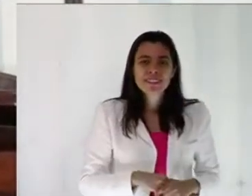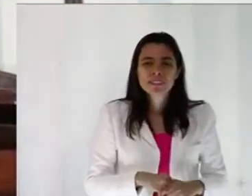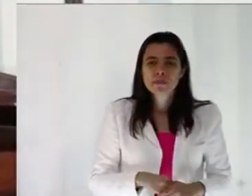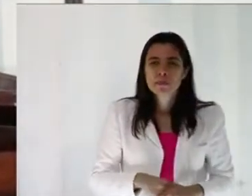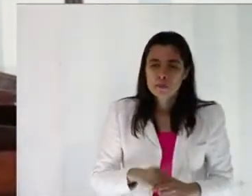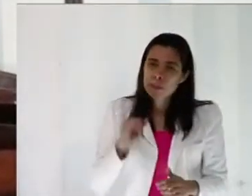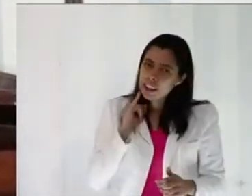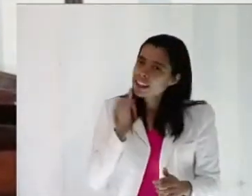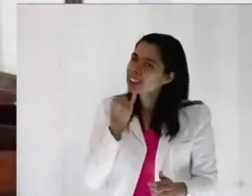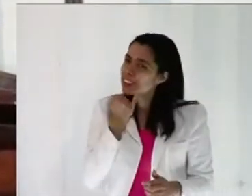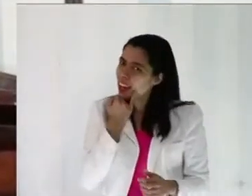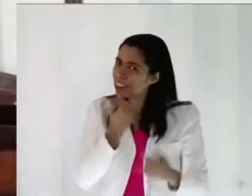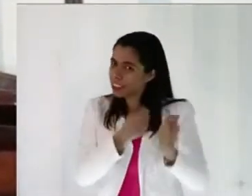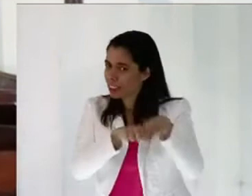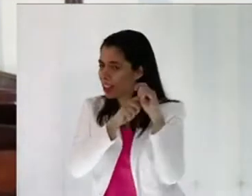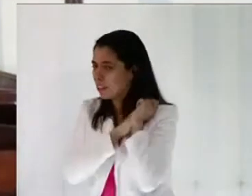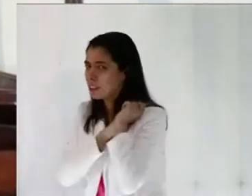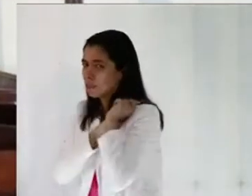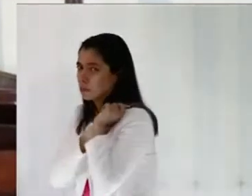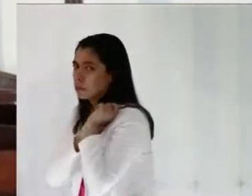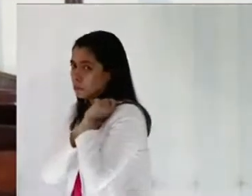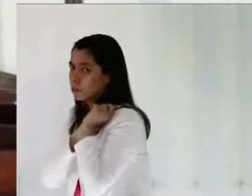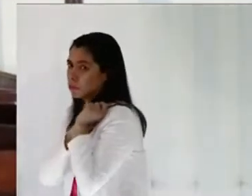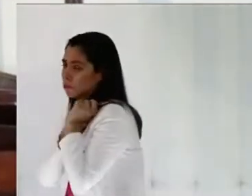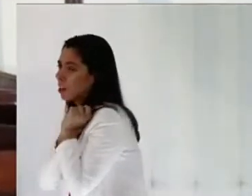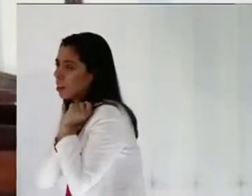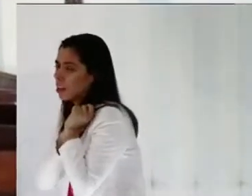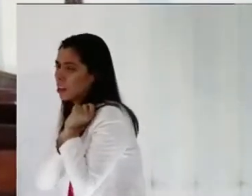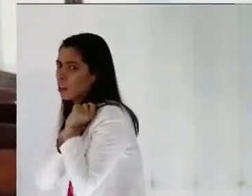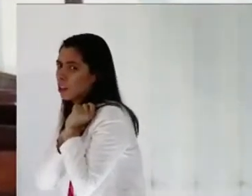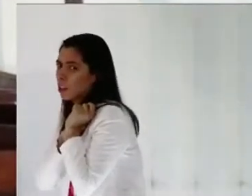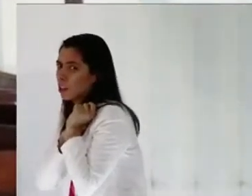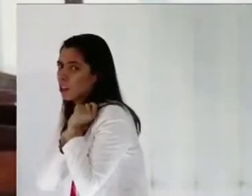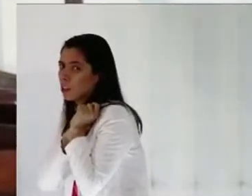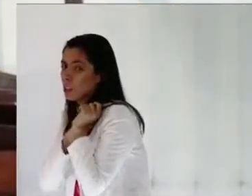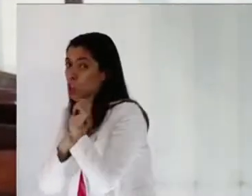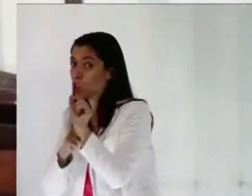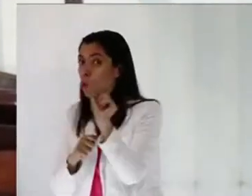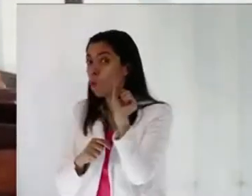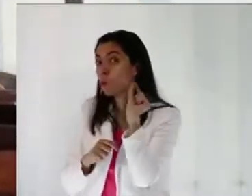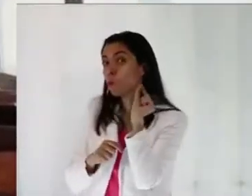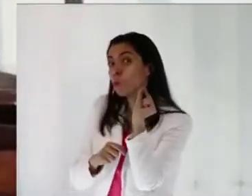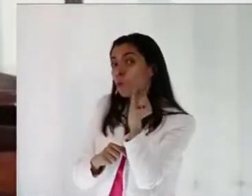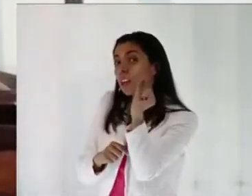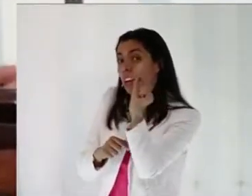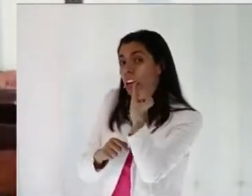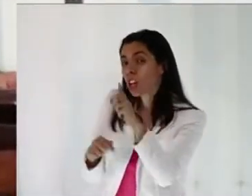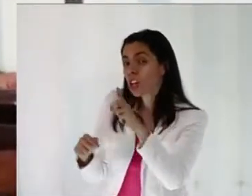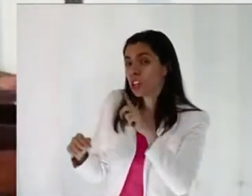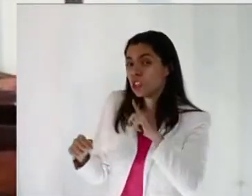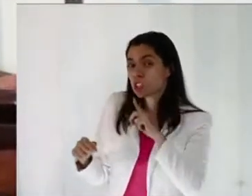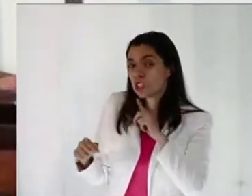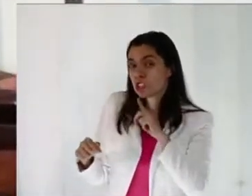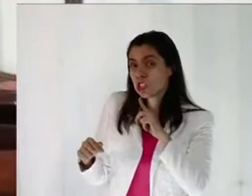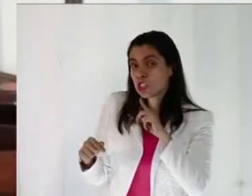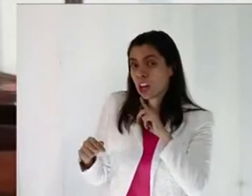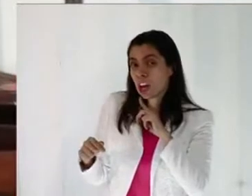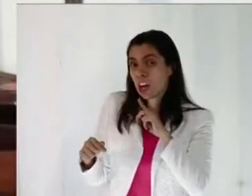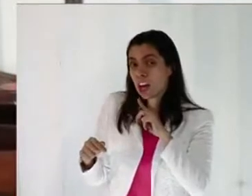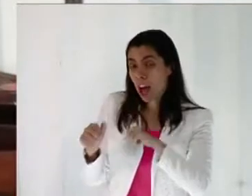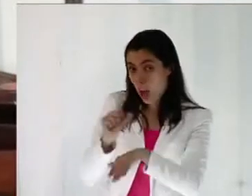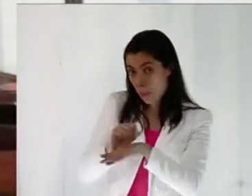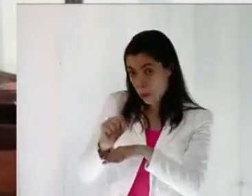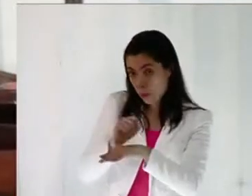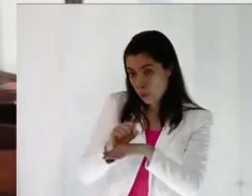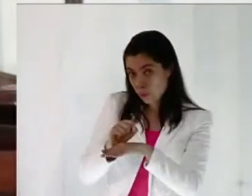para o holocausto, o que é que estava na mão de Abraão? O fogo e o cutelo, aquele instrumento